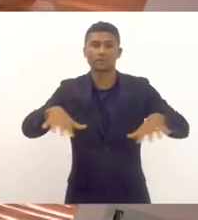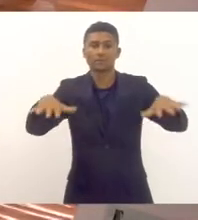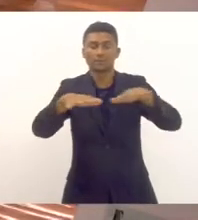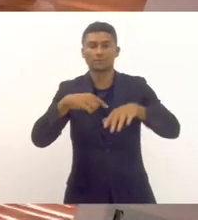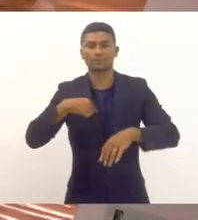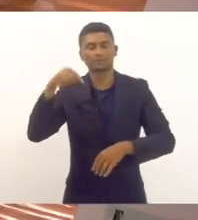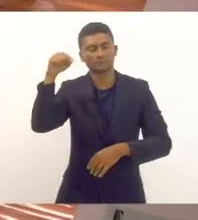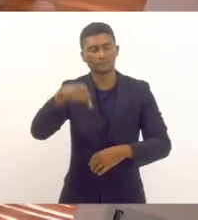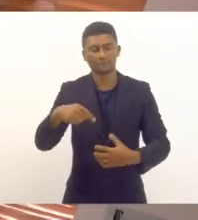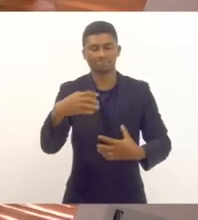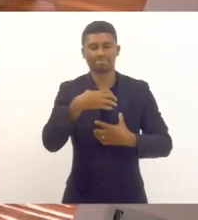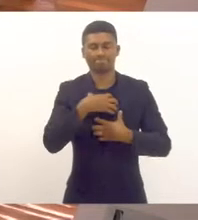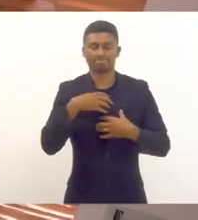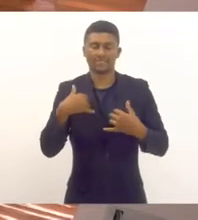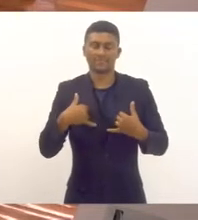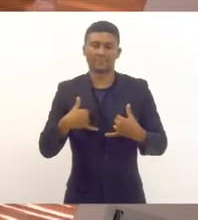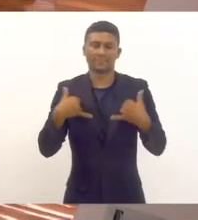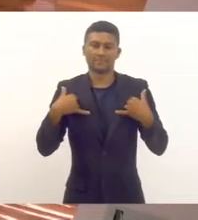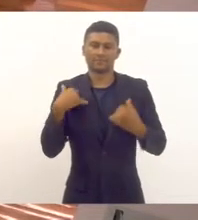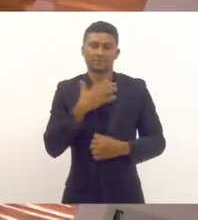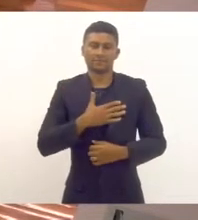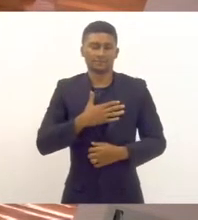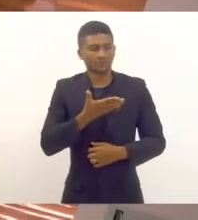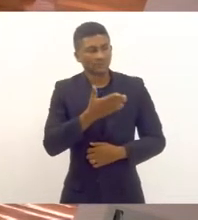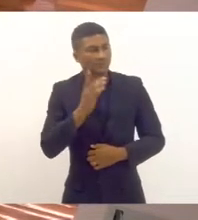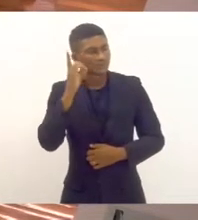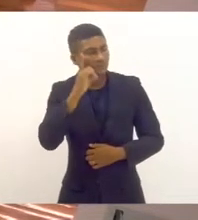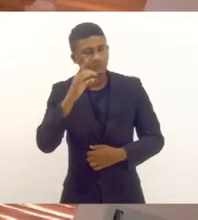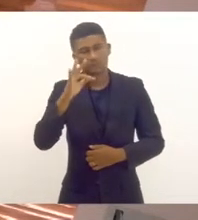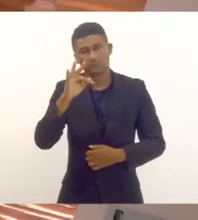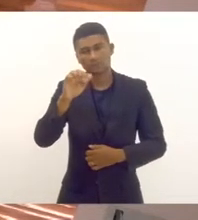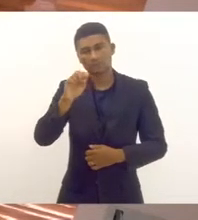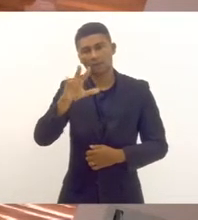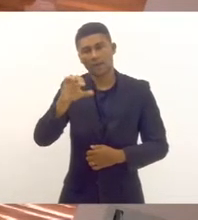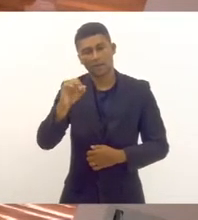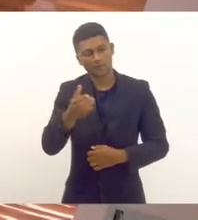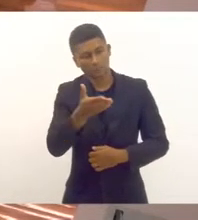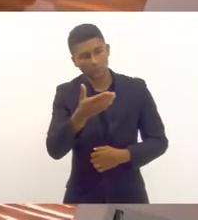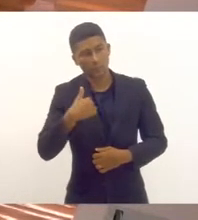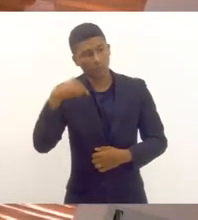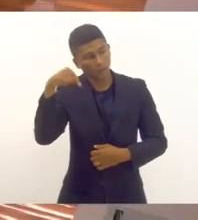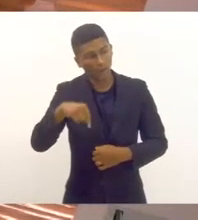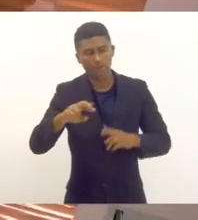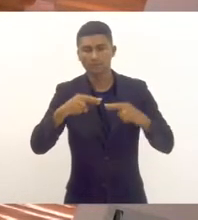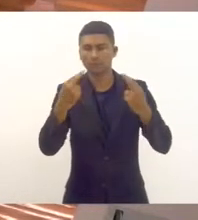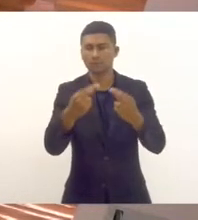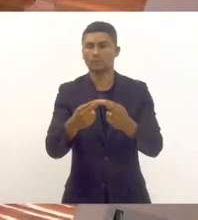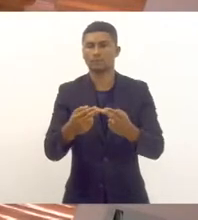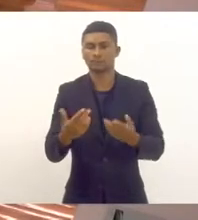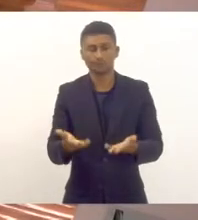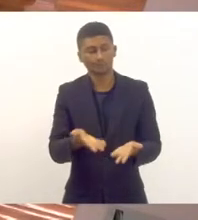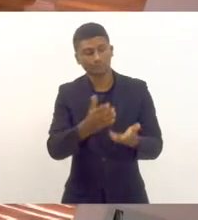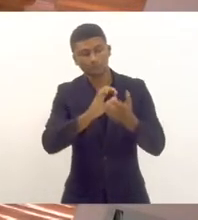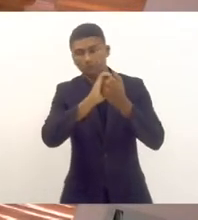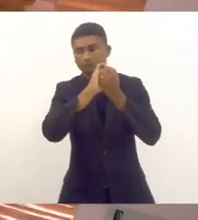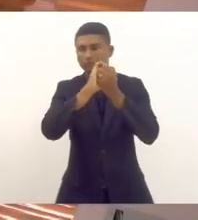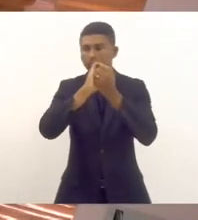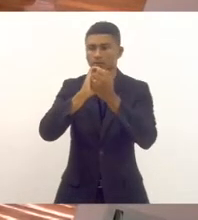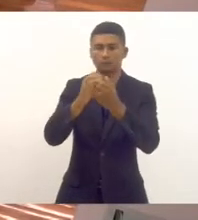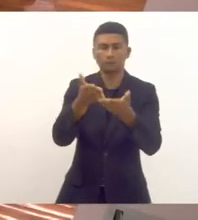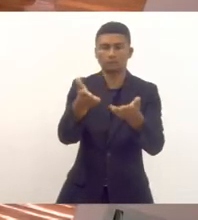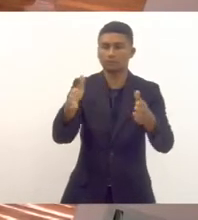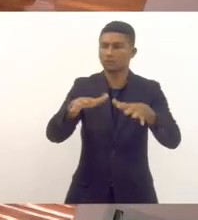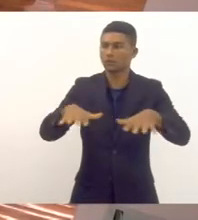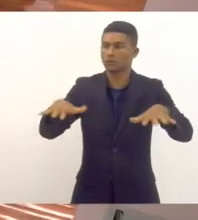aqui, deputado Fábio Silva, presidente dessa audiência pública. Em nome do senhor, eu cumprimento todos os parlamentares da